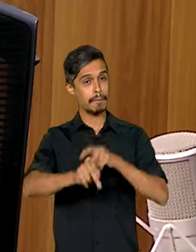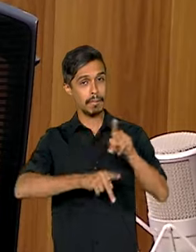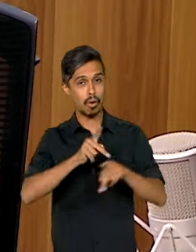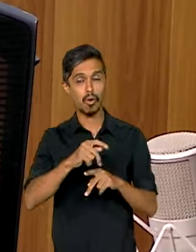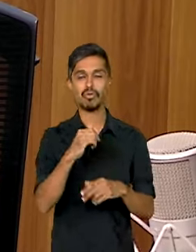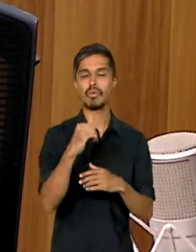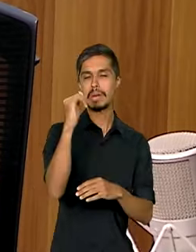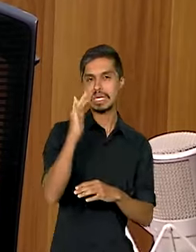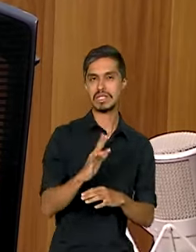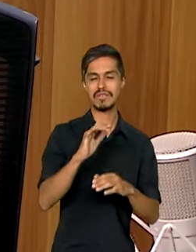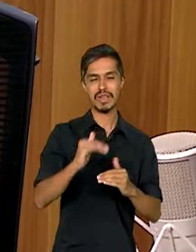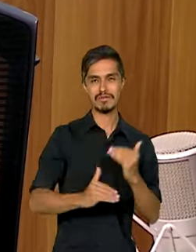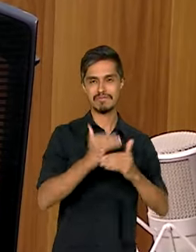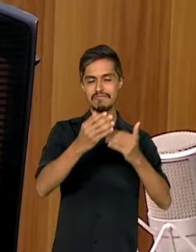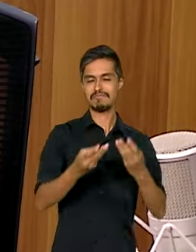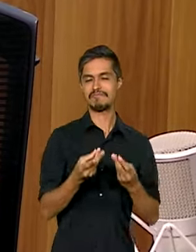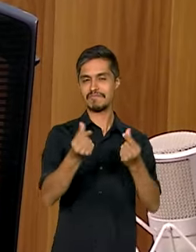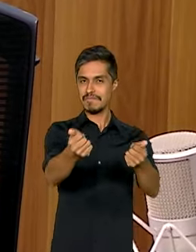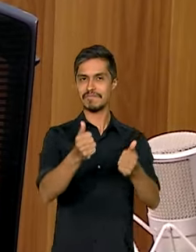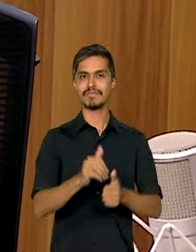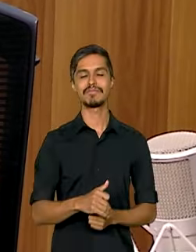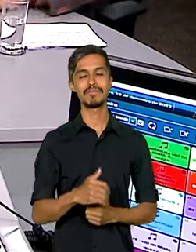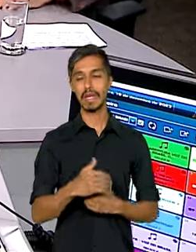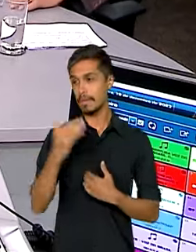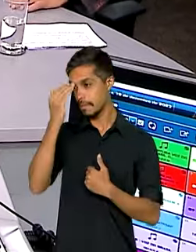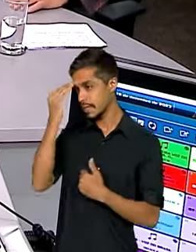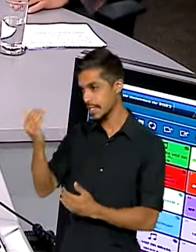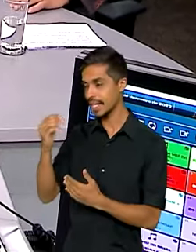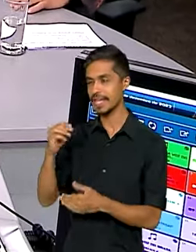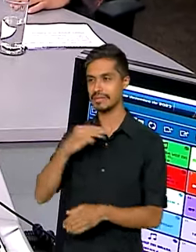mudar de forma muito mais substancial Muito obrigado ministra até a próxima